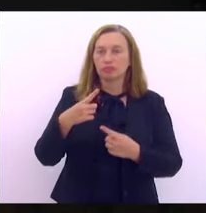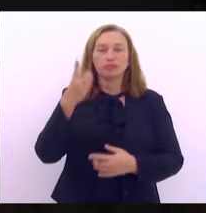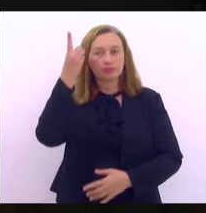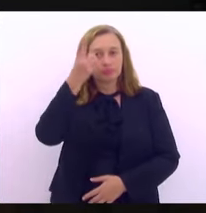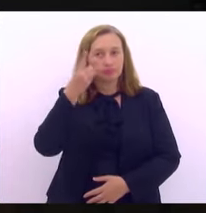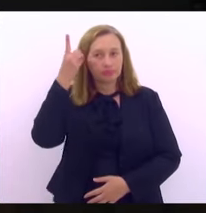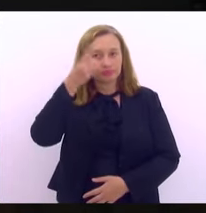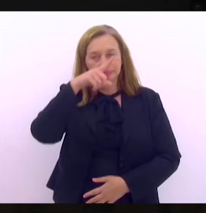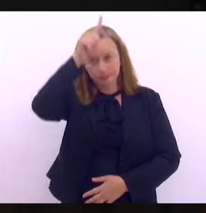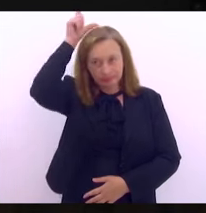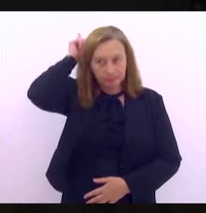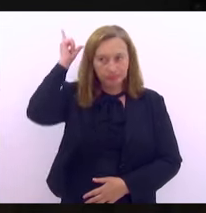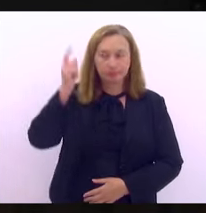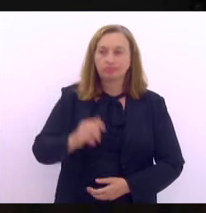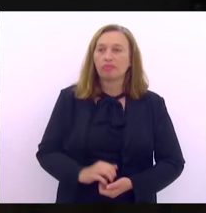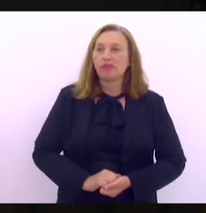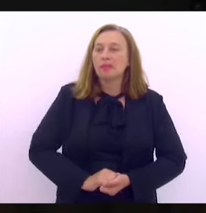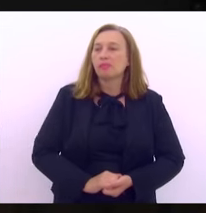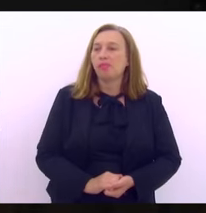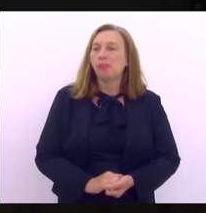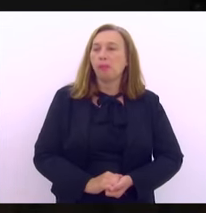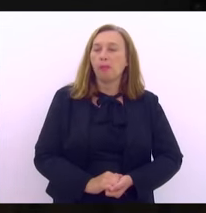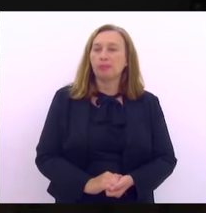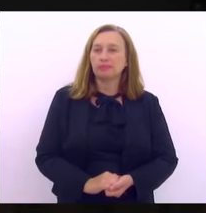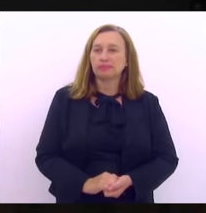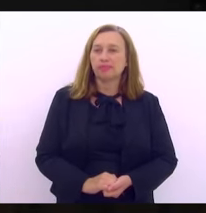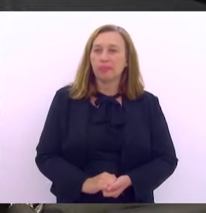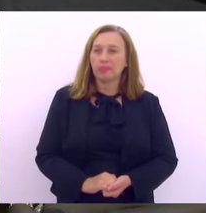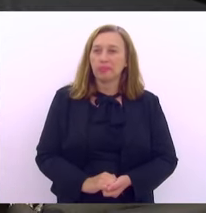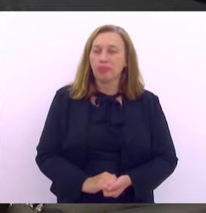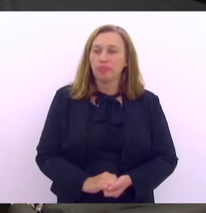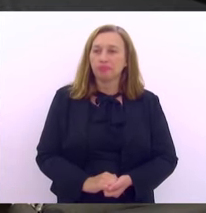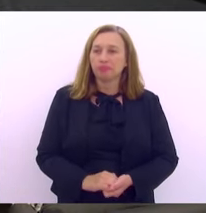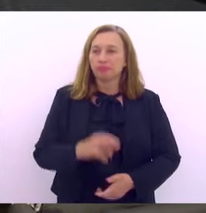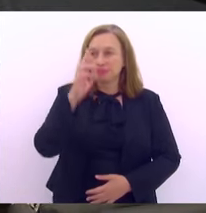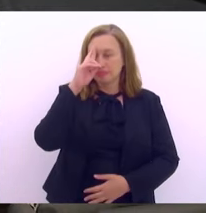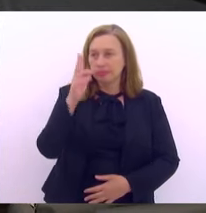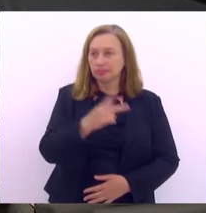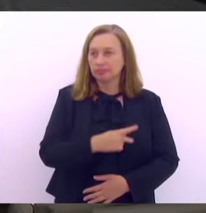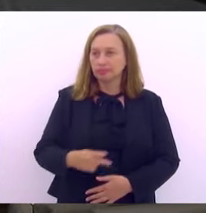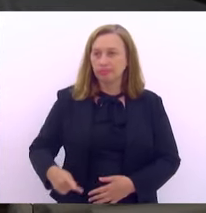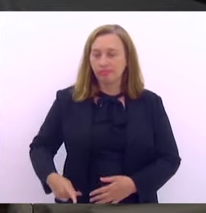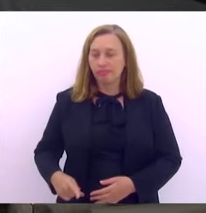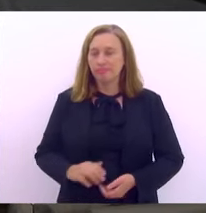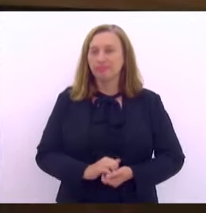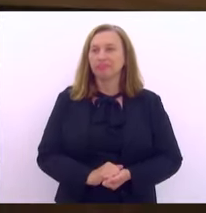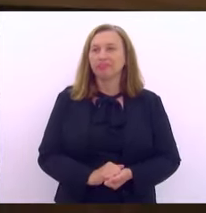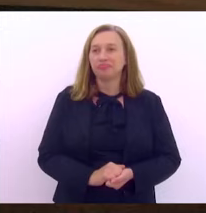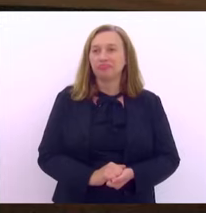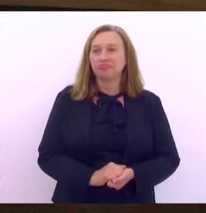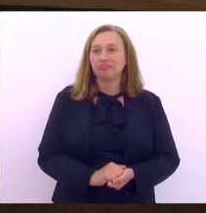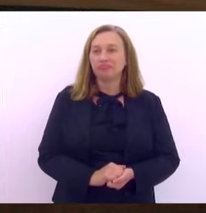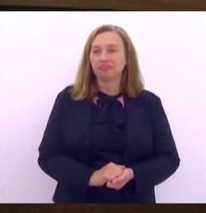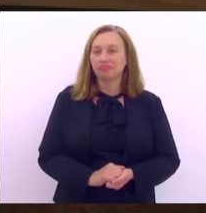discutir, deputado Luiz Paulo Correia da Rocha. Senhor presidente,